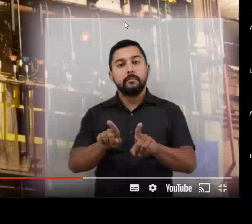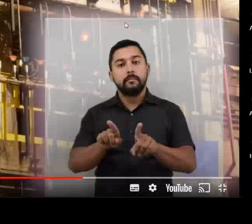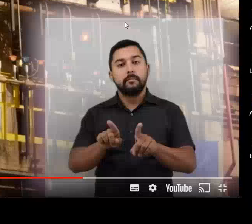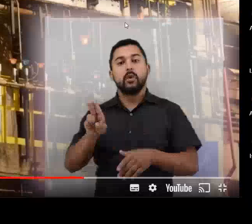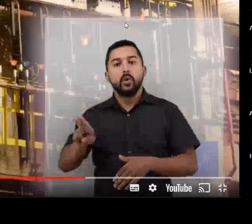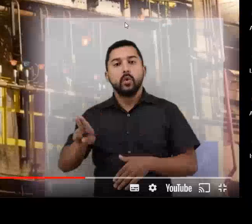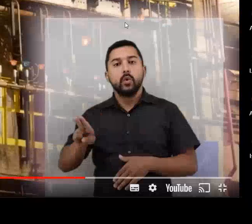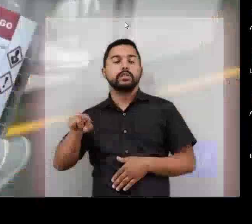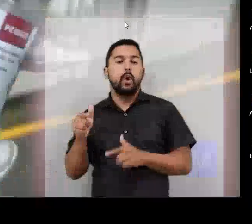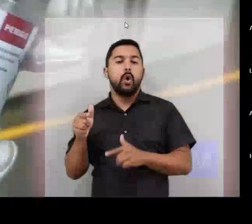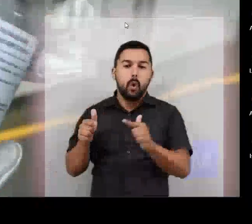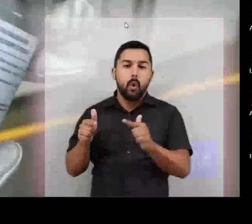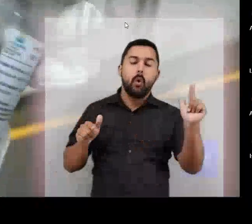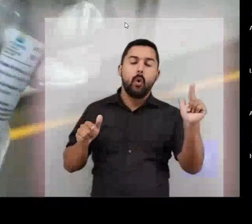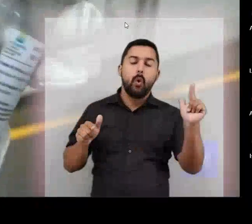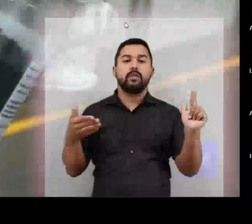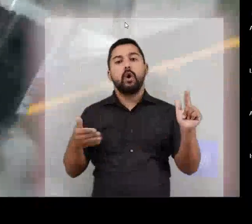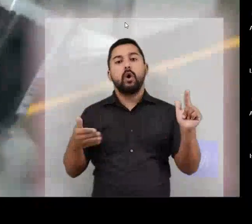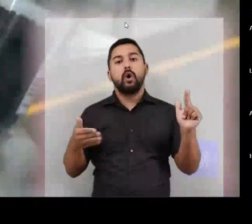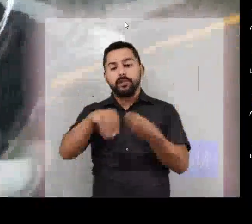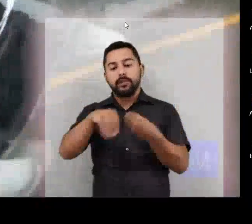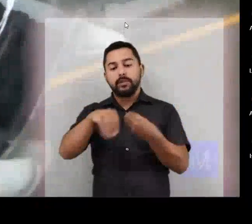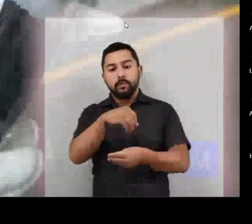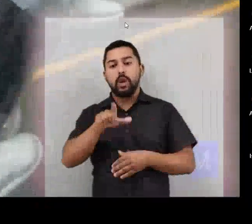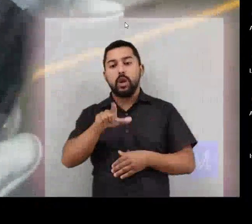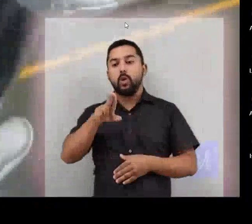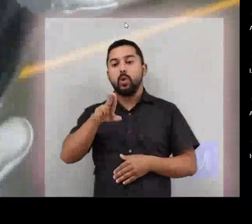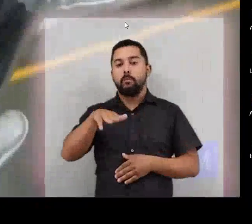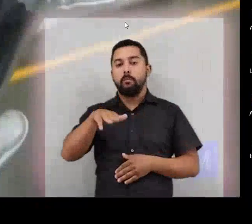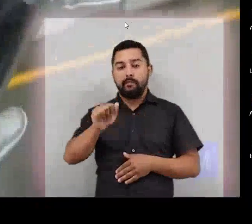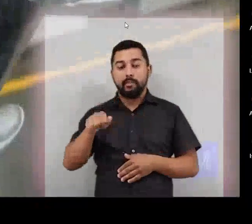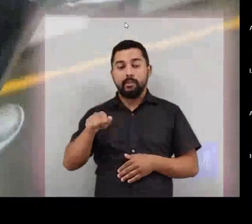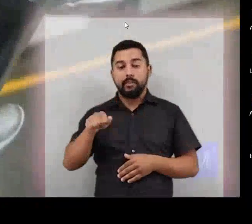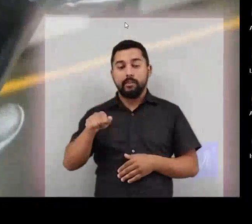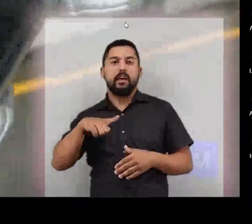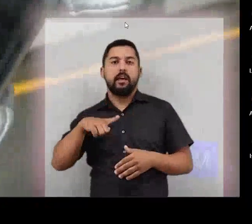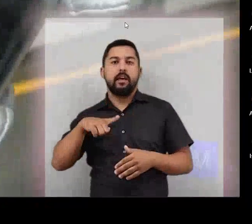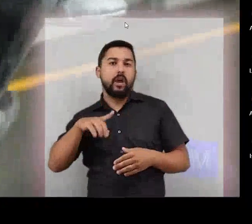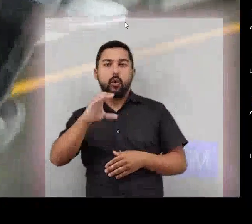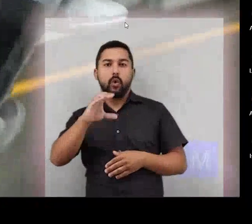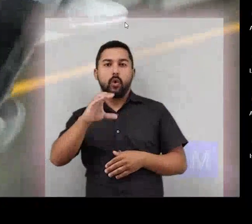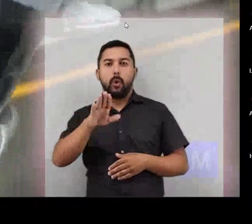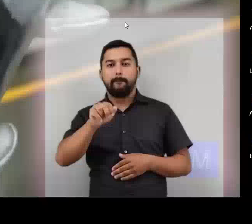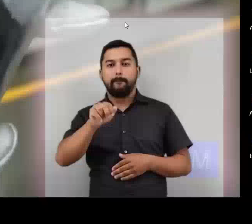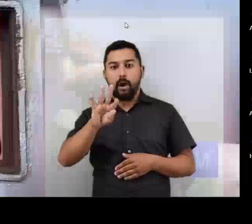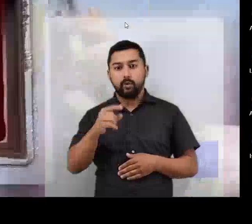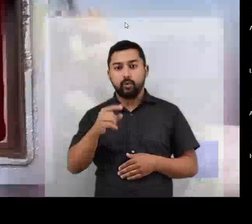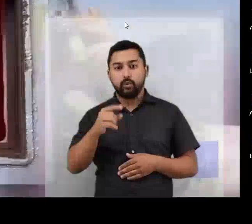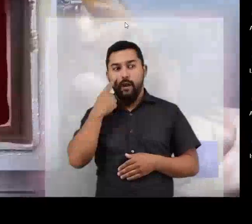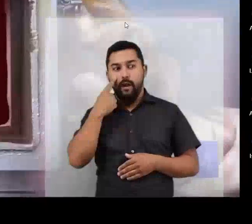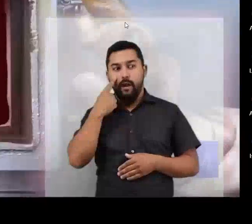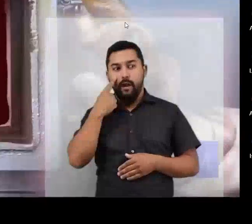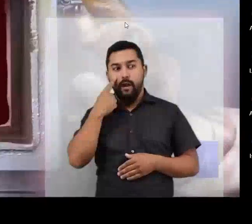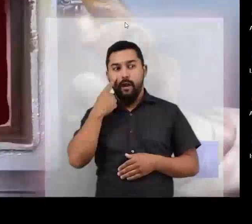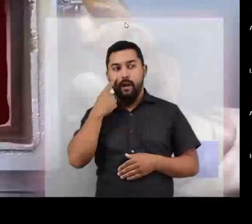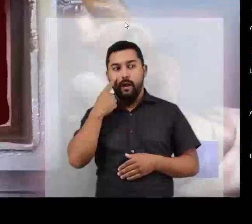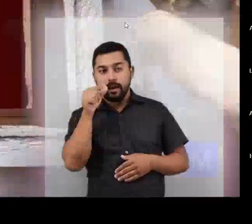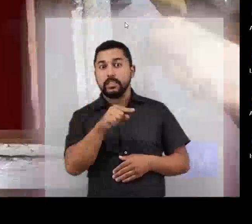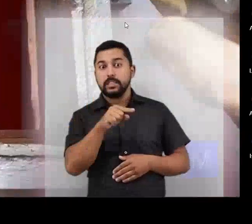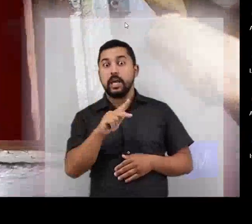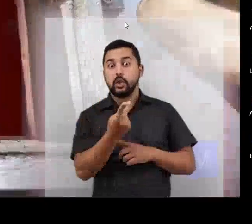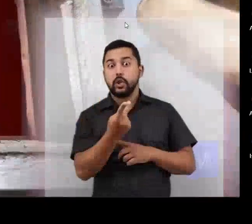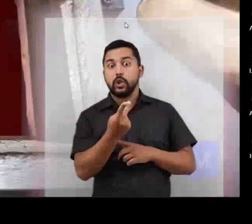usar gás hidrogênio e o catalisador, que dessa vez vai ser alumina recoberta com algum outro metal, como cobalto ou molibdênio. O interessante é que o